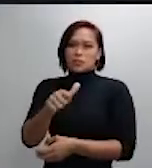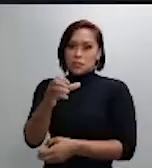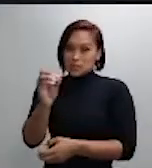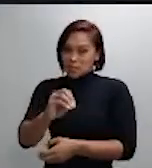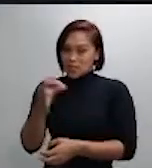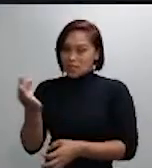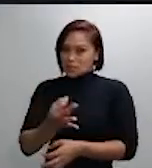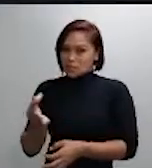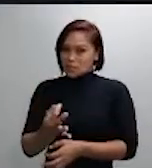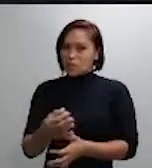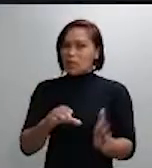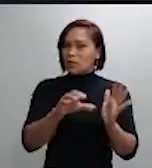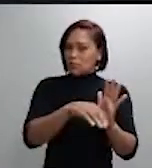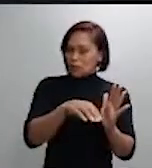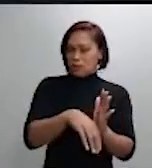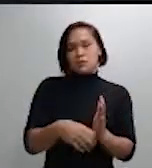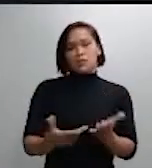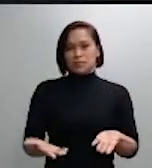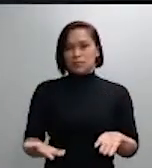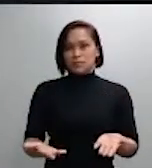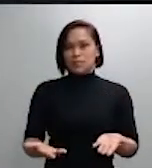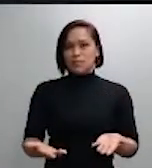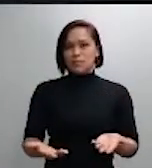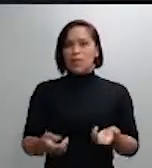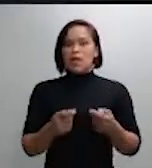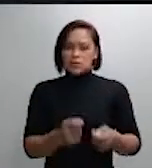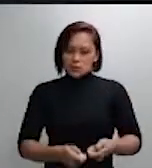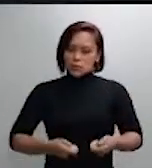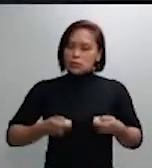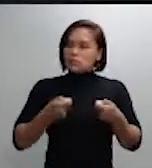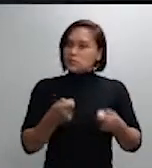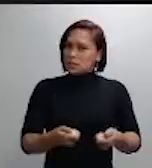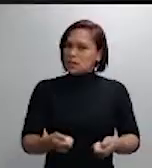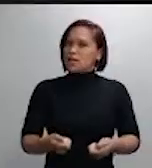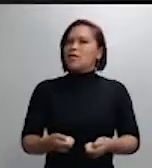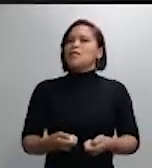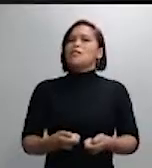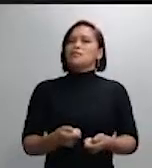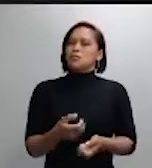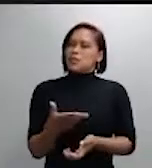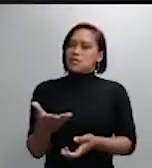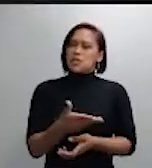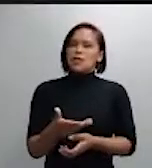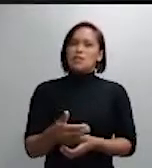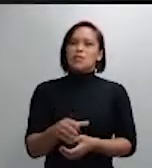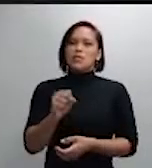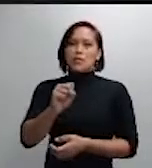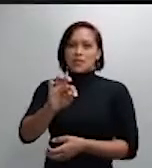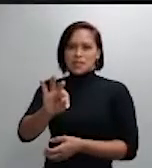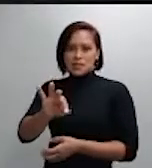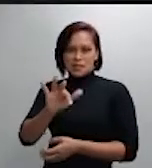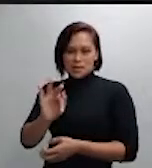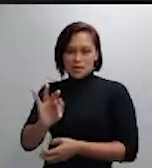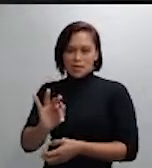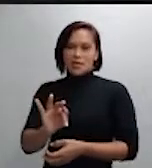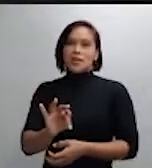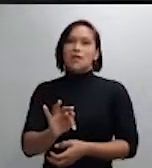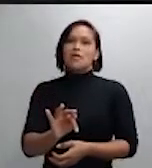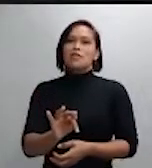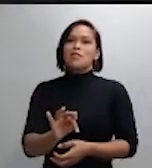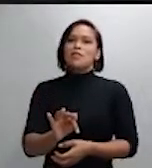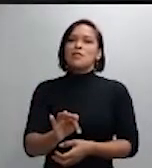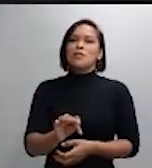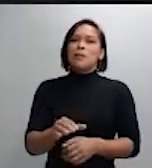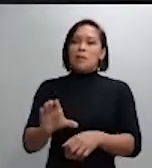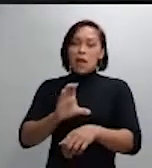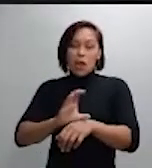Processo Civil. Lutamos recentemente no Supremo Tribunal Federal pela constitucionalização dos